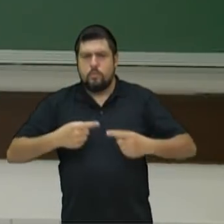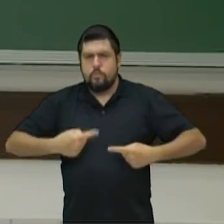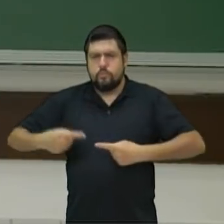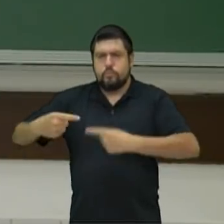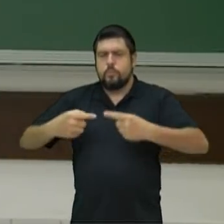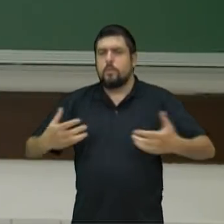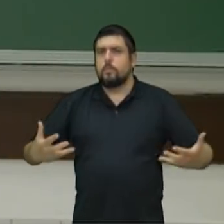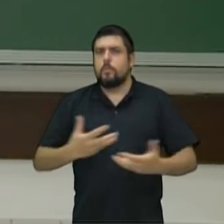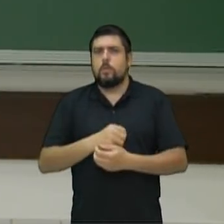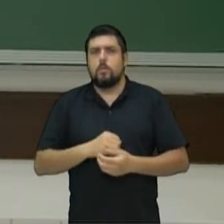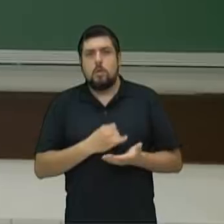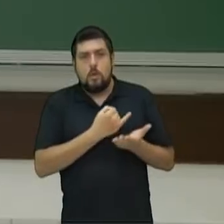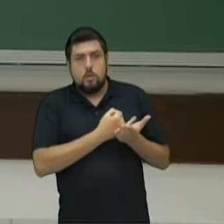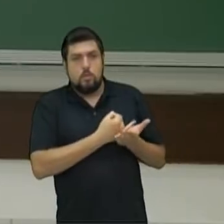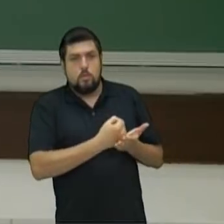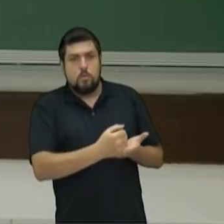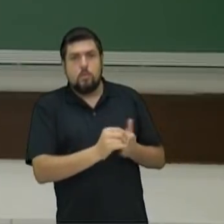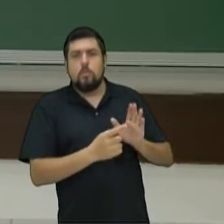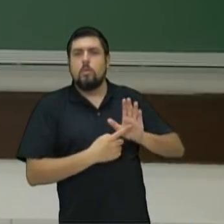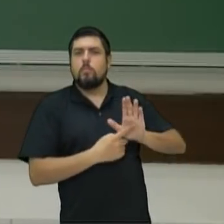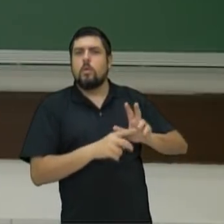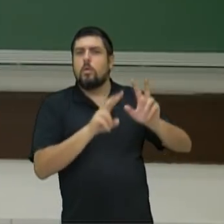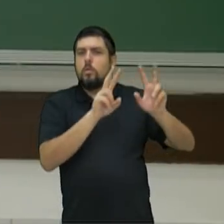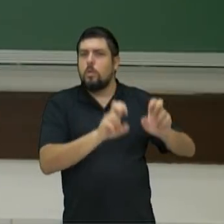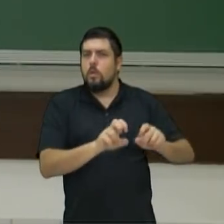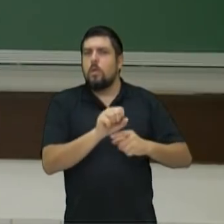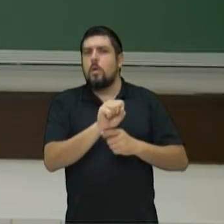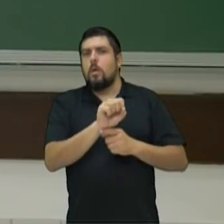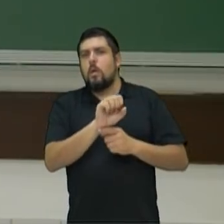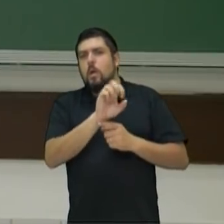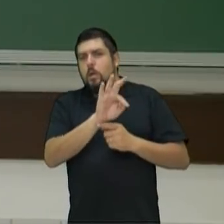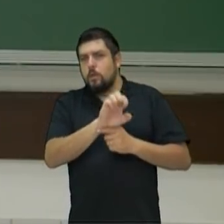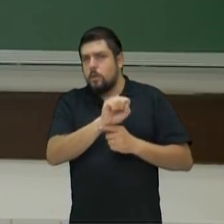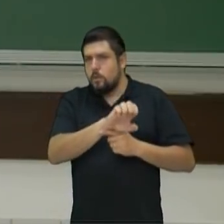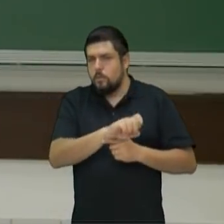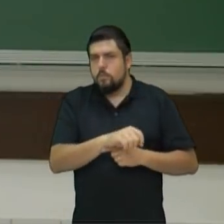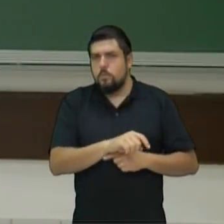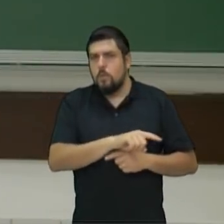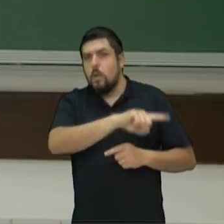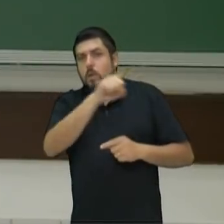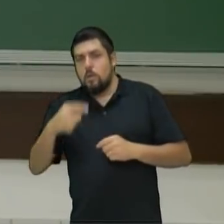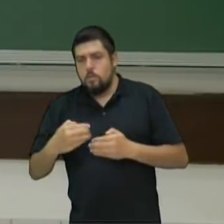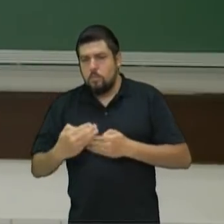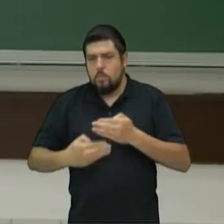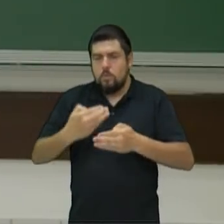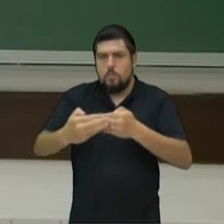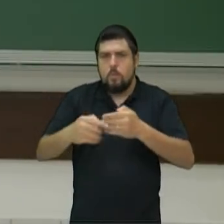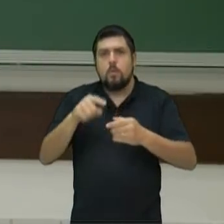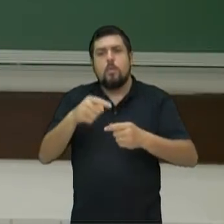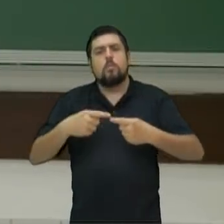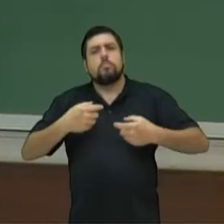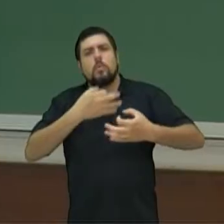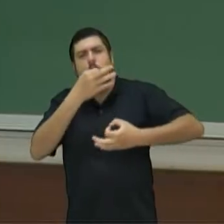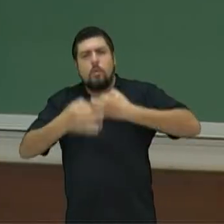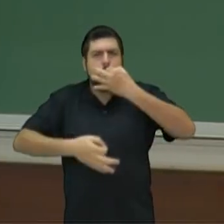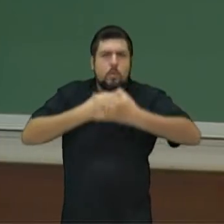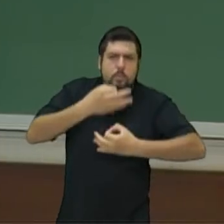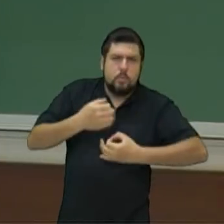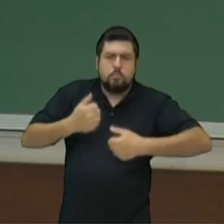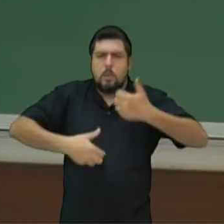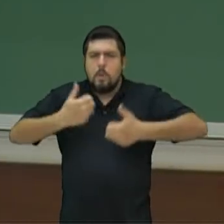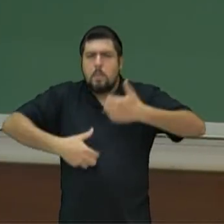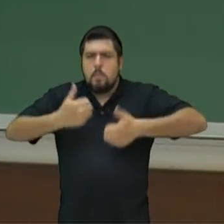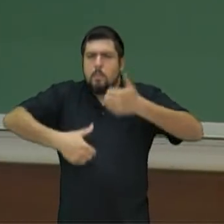Na introdução você apresenta o tema e a tese. E depois, lá no desenvolvimento, você argumenta a tese, certo? Você defende a tua opinião